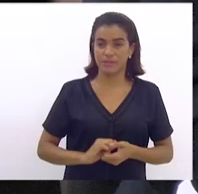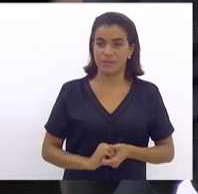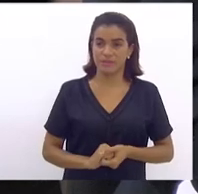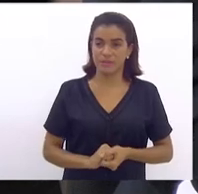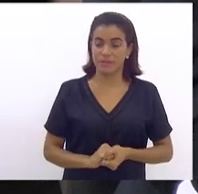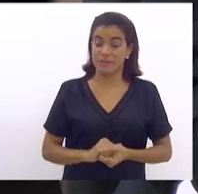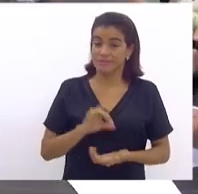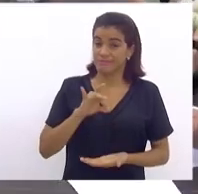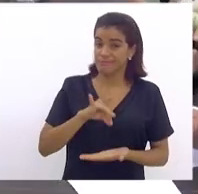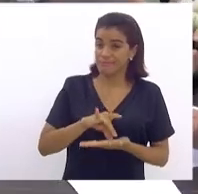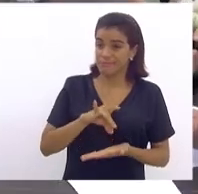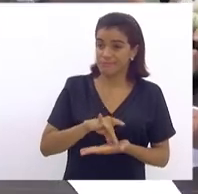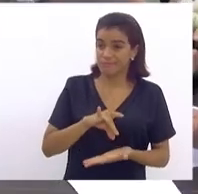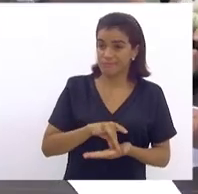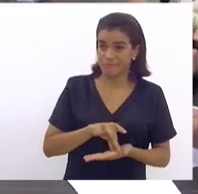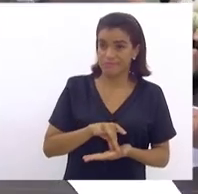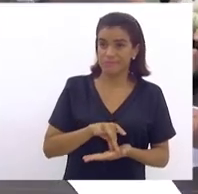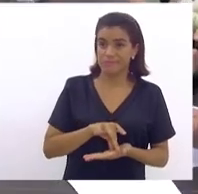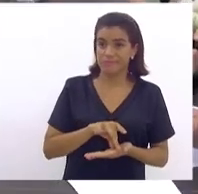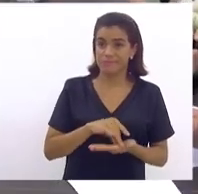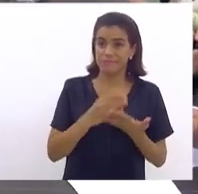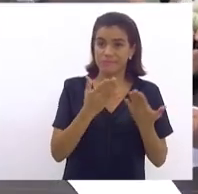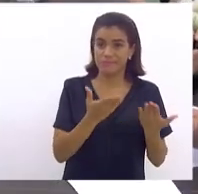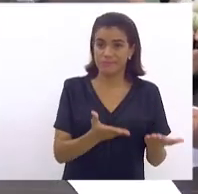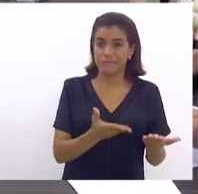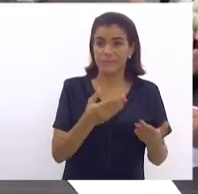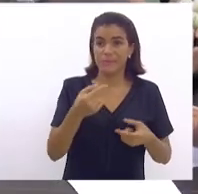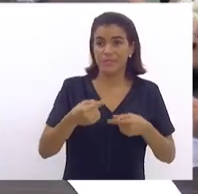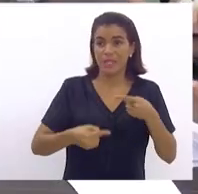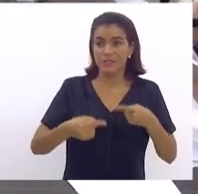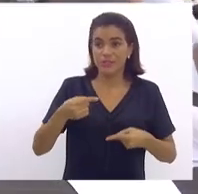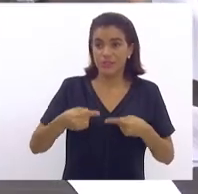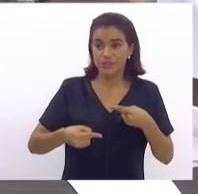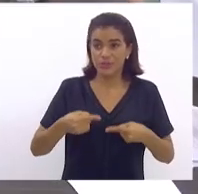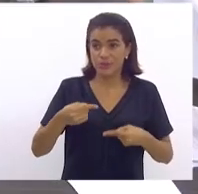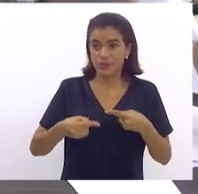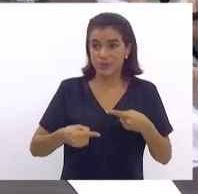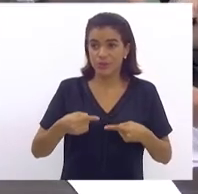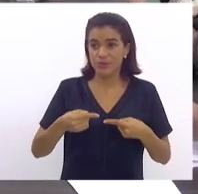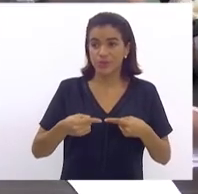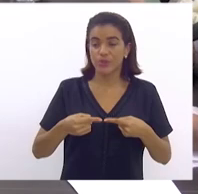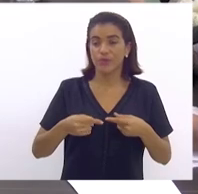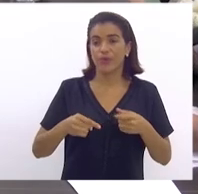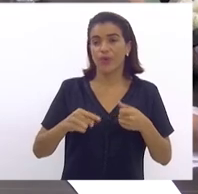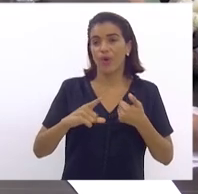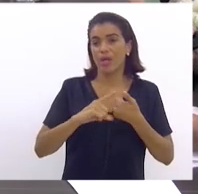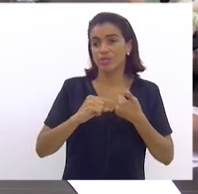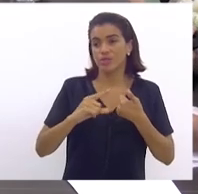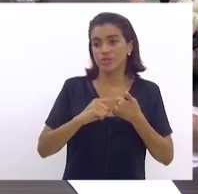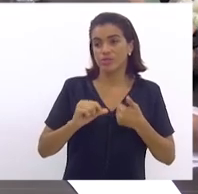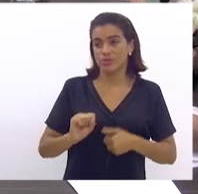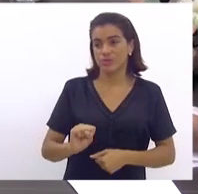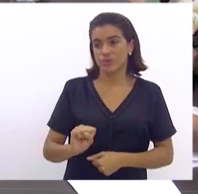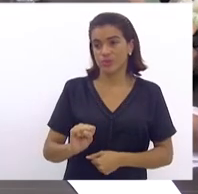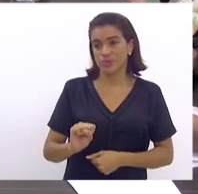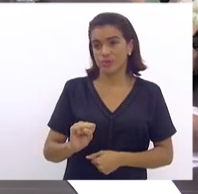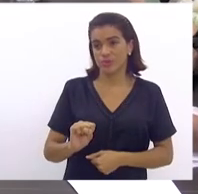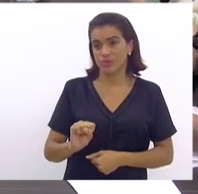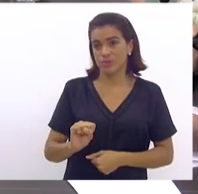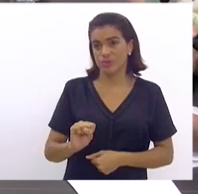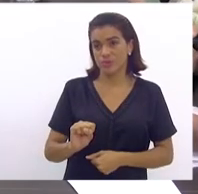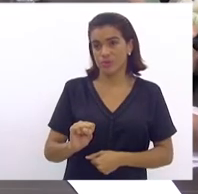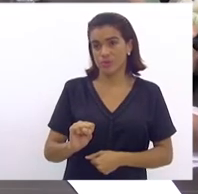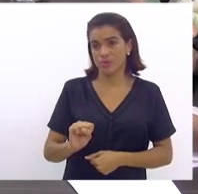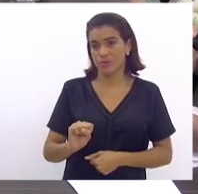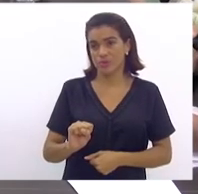Na verdade, Vossa Excelência está discutindo, é porque agora já é o artigo 8º. Não, é aqui,